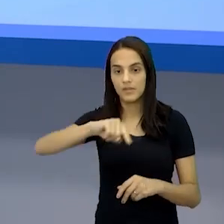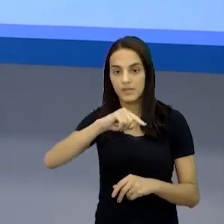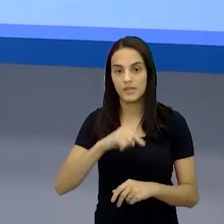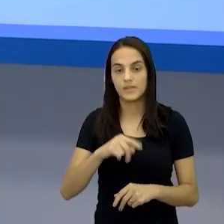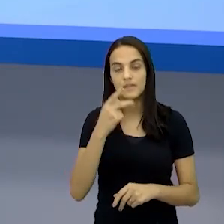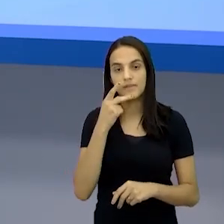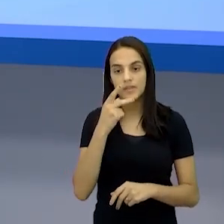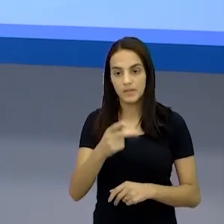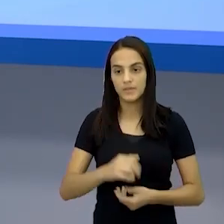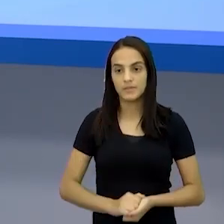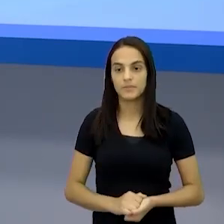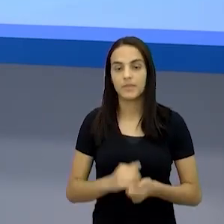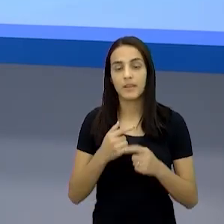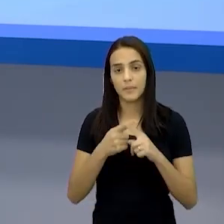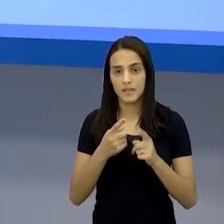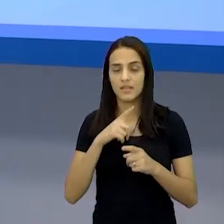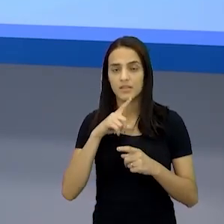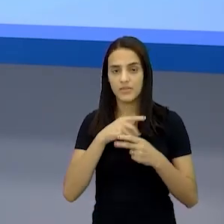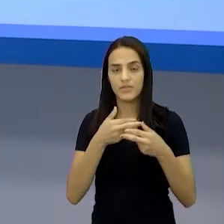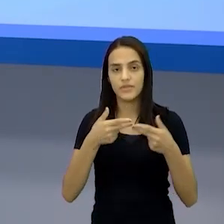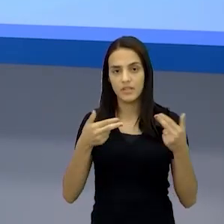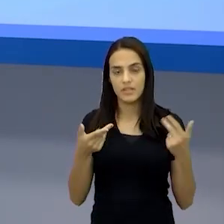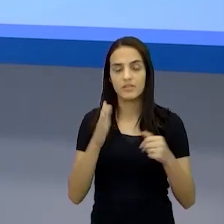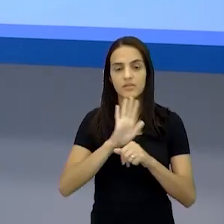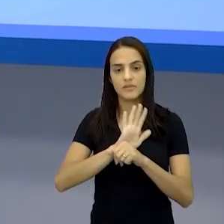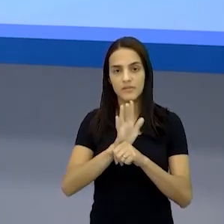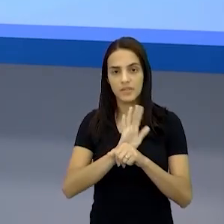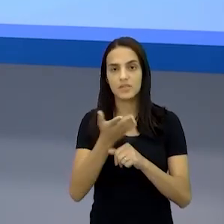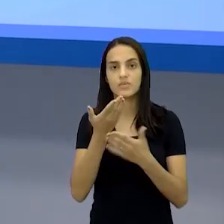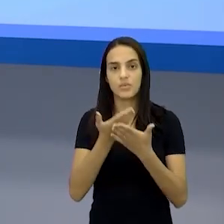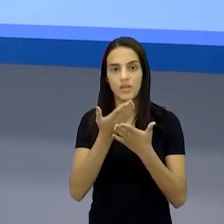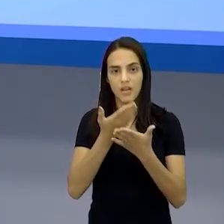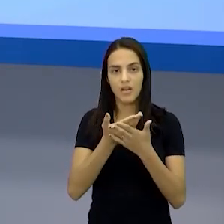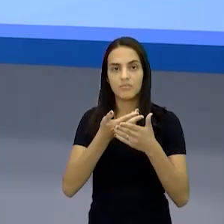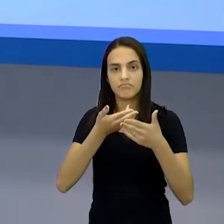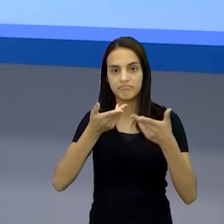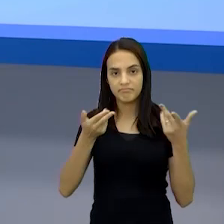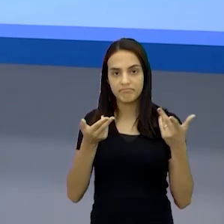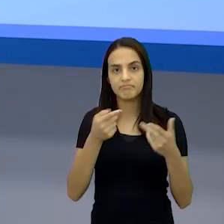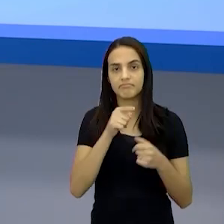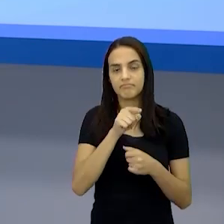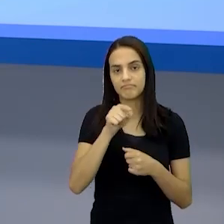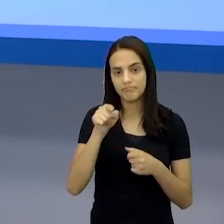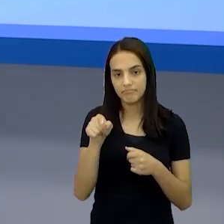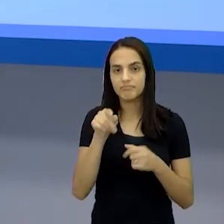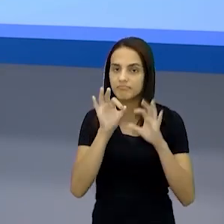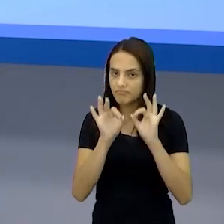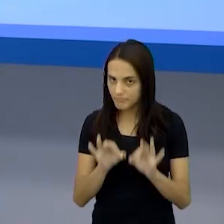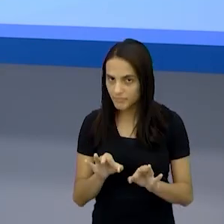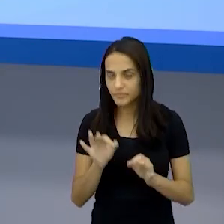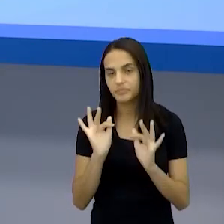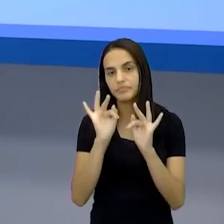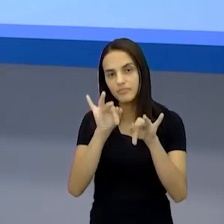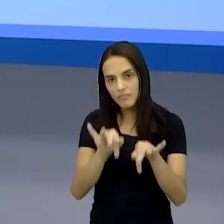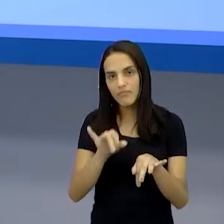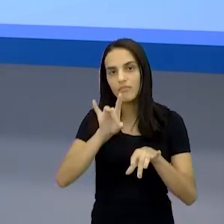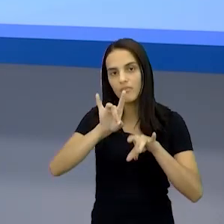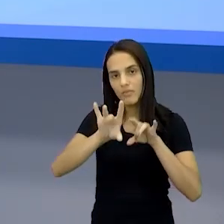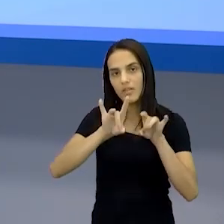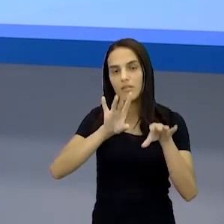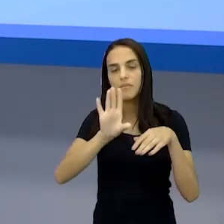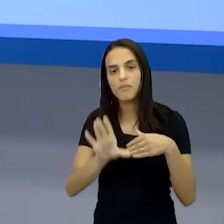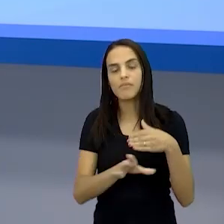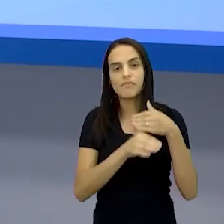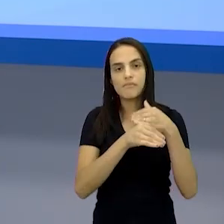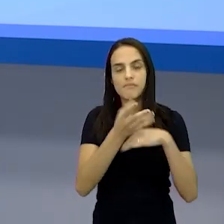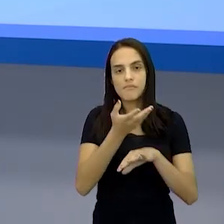isso, né? Mas vão ter aí vários vídeos, aí vão ter as aulas, e aí vocês vão estar, né, tinindo aí no final de cada